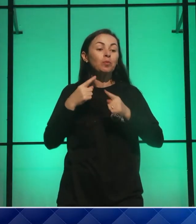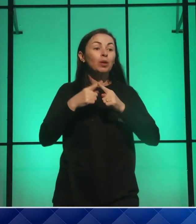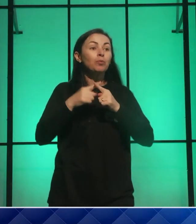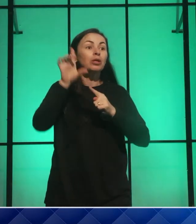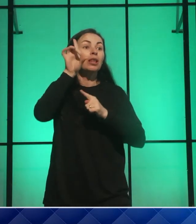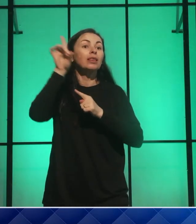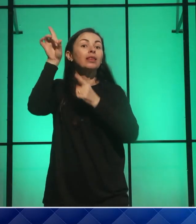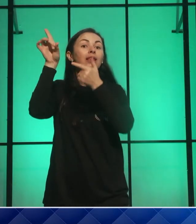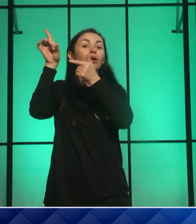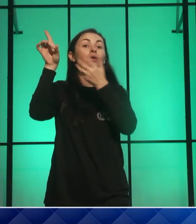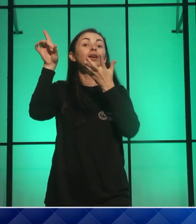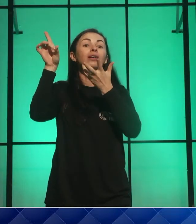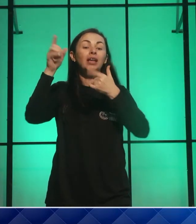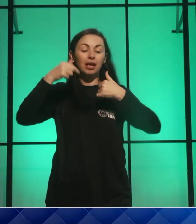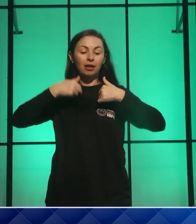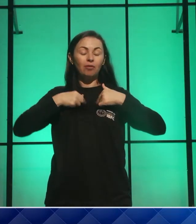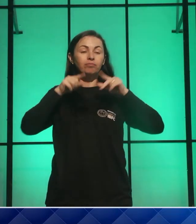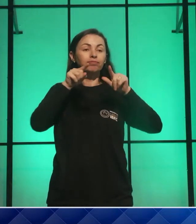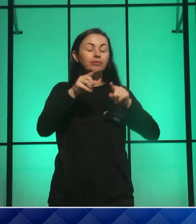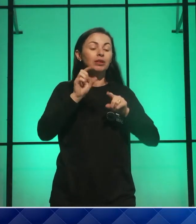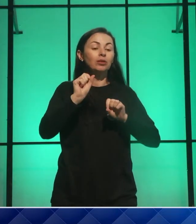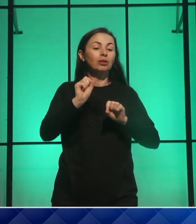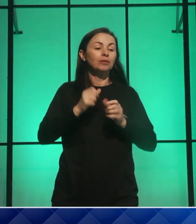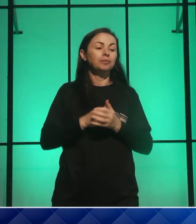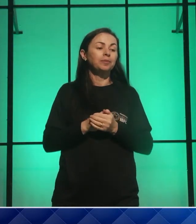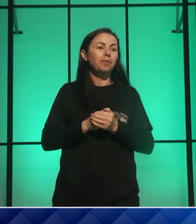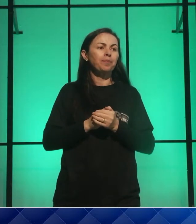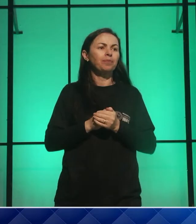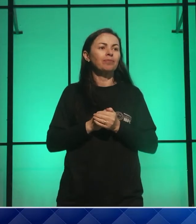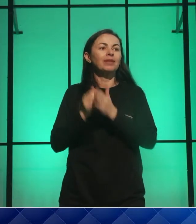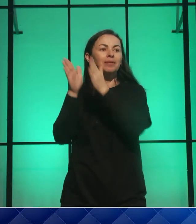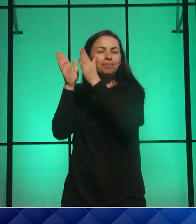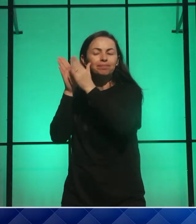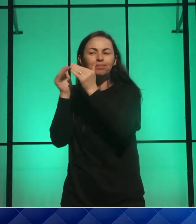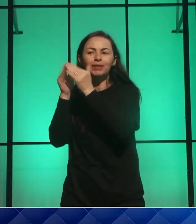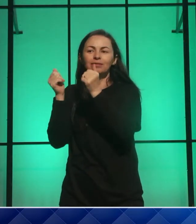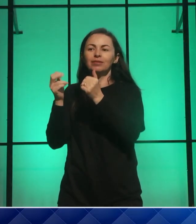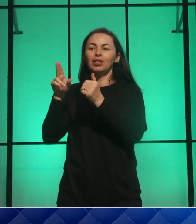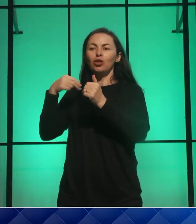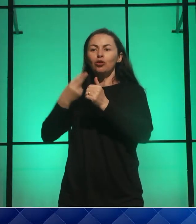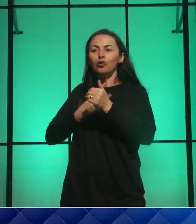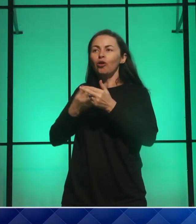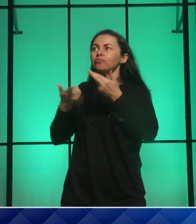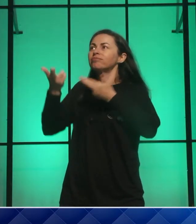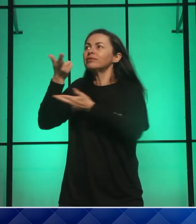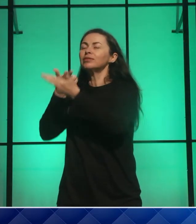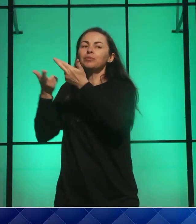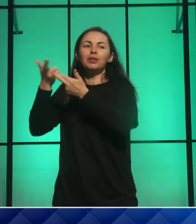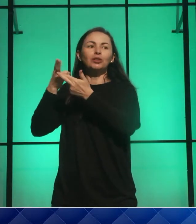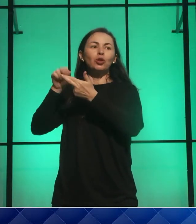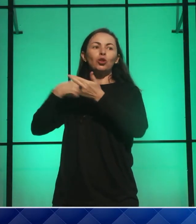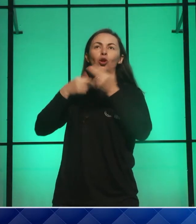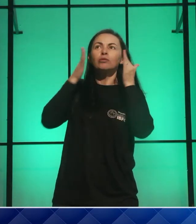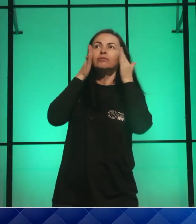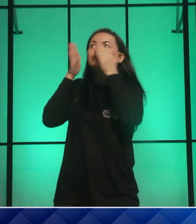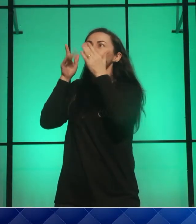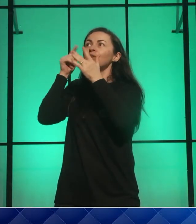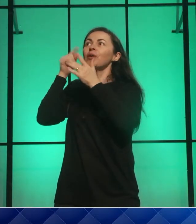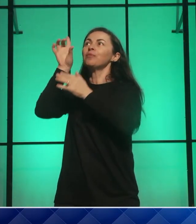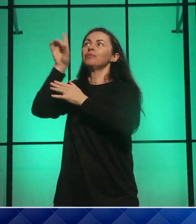Deus quer que eu e você peçamos, nos envolvamos, nos voltamos a